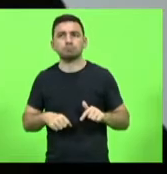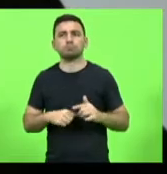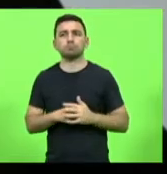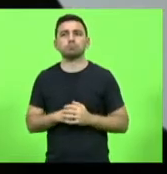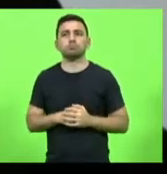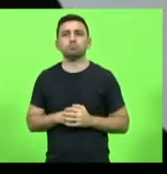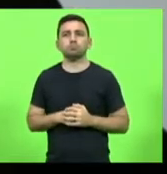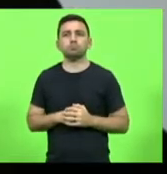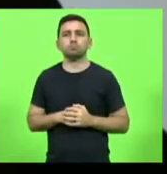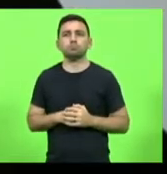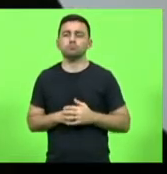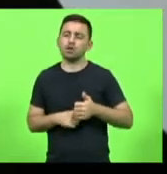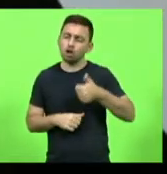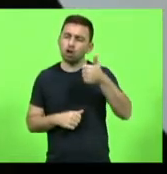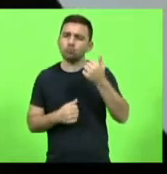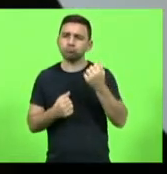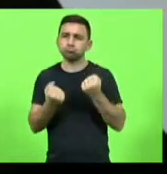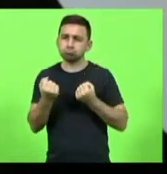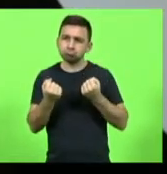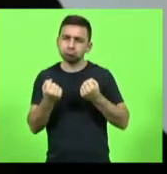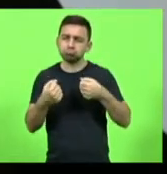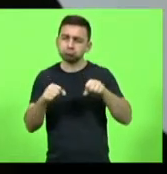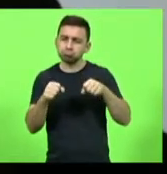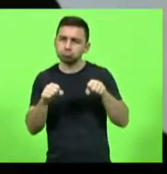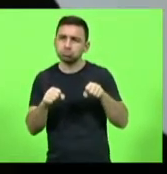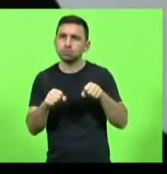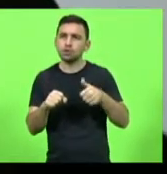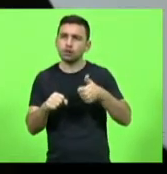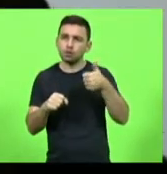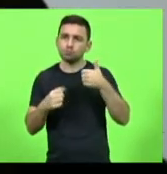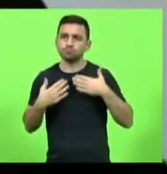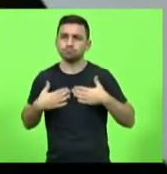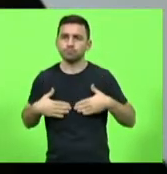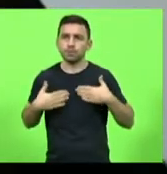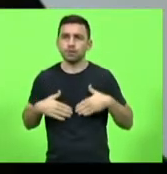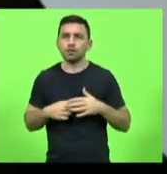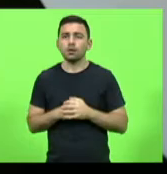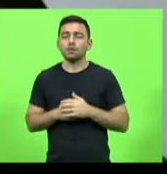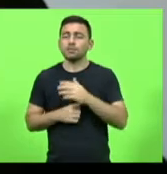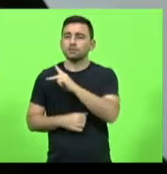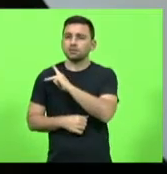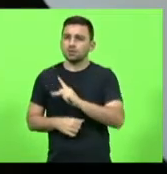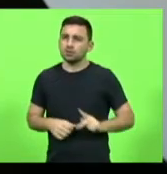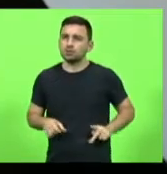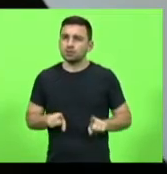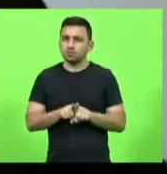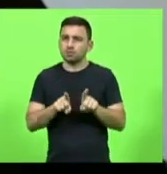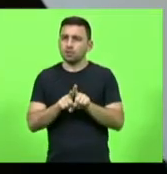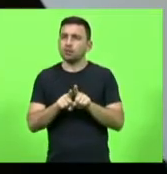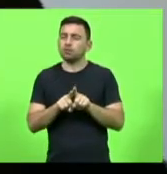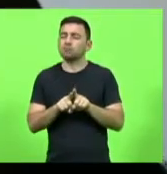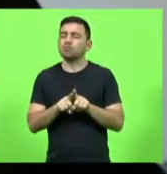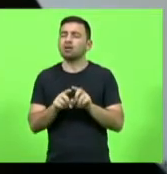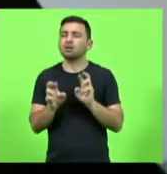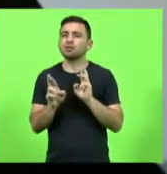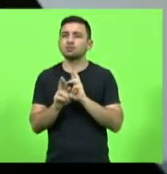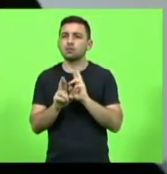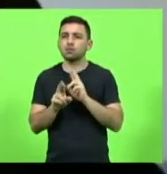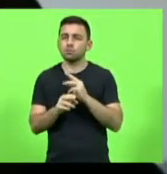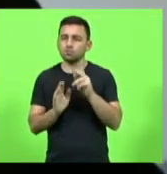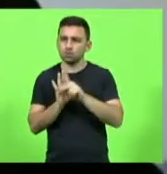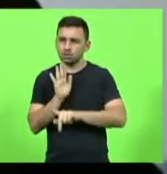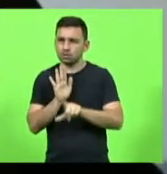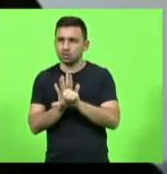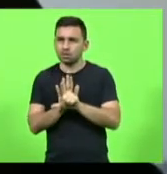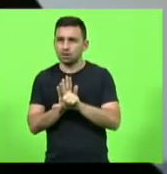de tráfego mesmo, né? Então eu peço a vênia dos nobres colegas. E, presidente, só relacionado aos projetos de lei que estavam para entrar na